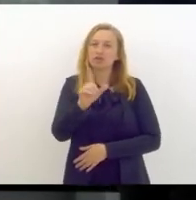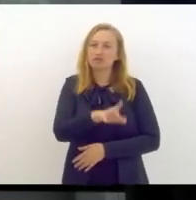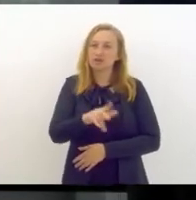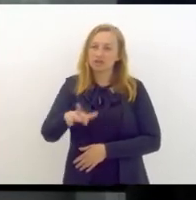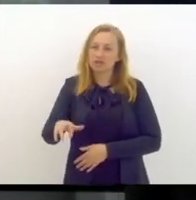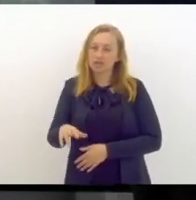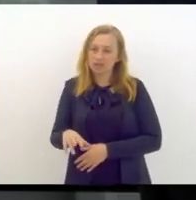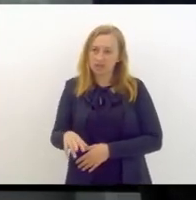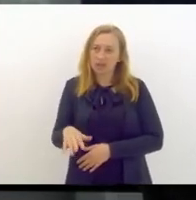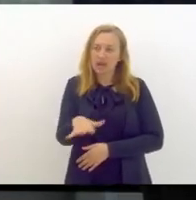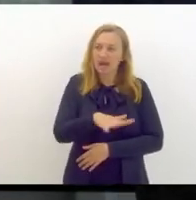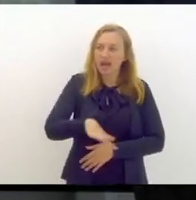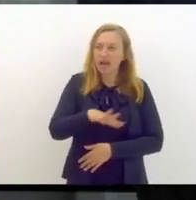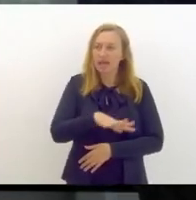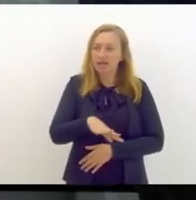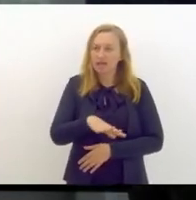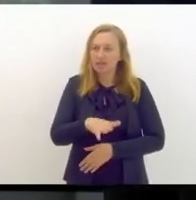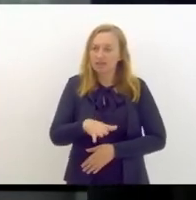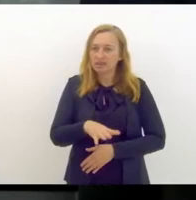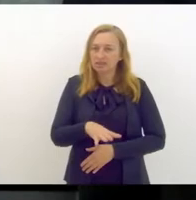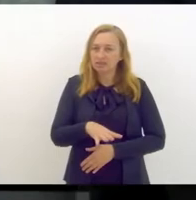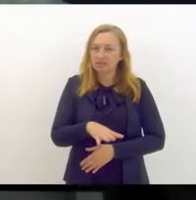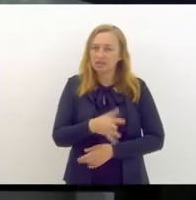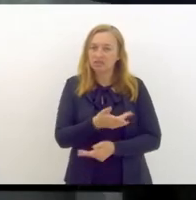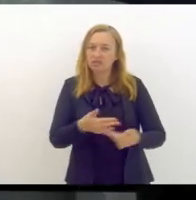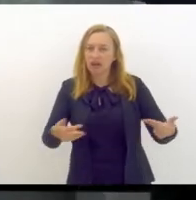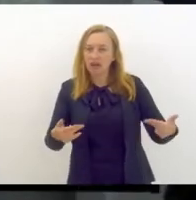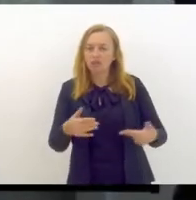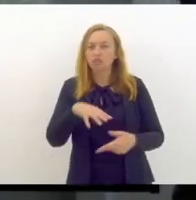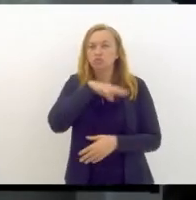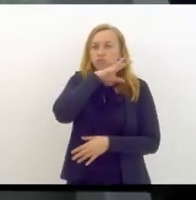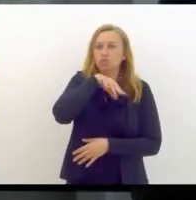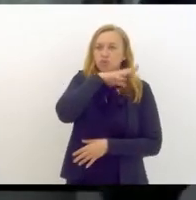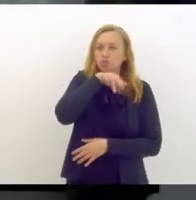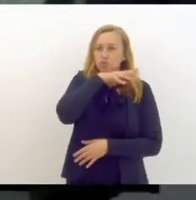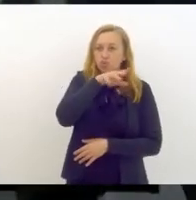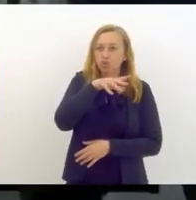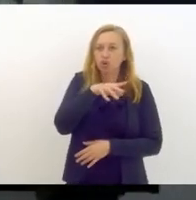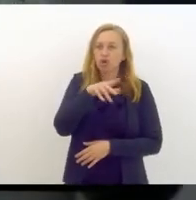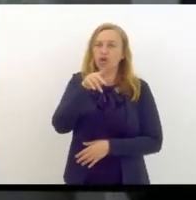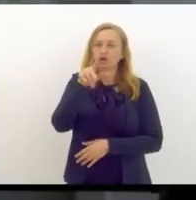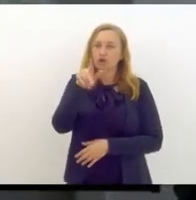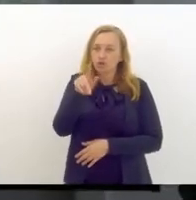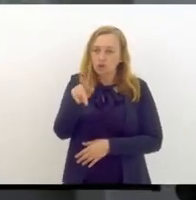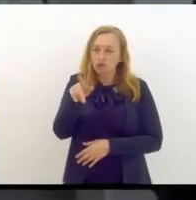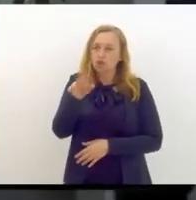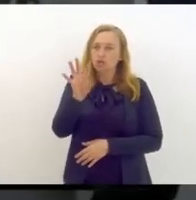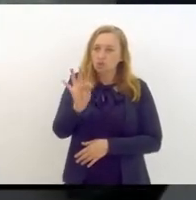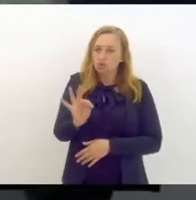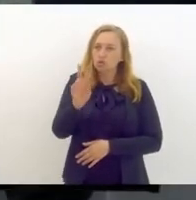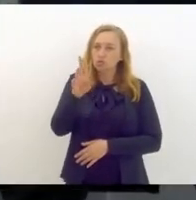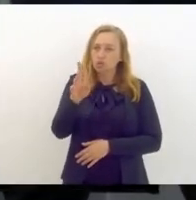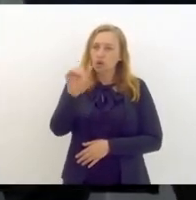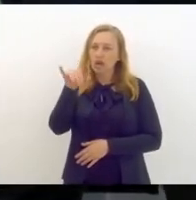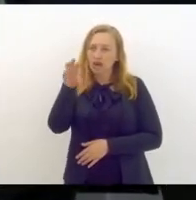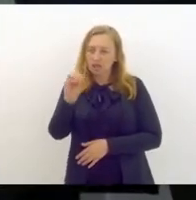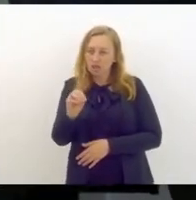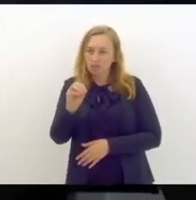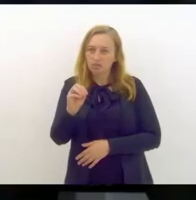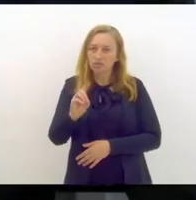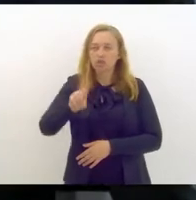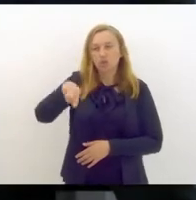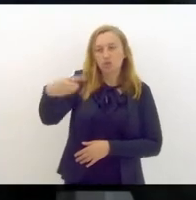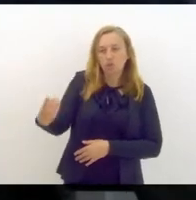Berço e área de reprodução de espécies. Tucano do bico verde ameaçado, lobo-guará ameaçado e todas as